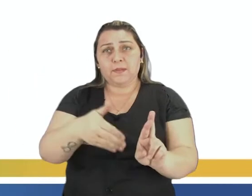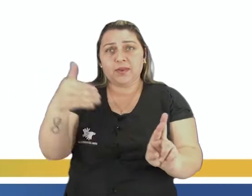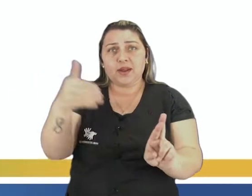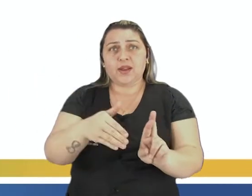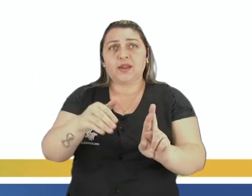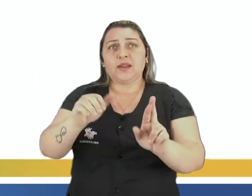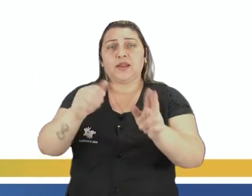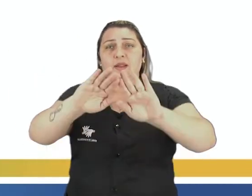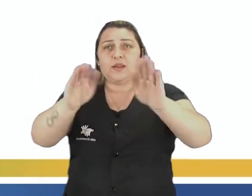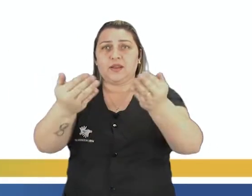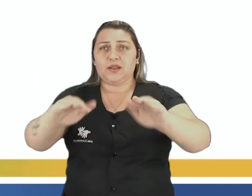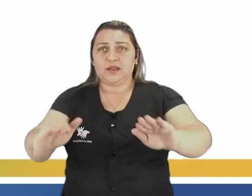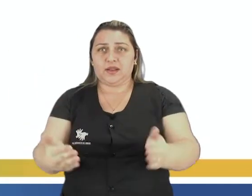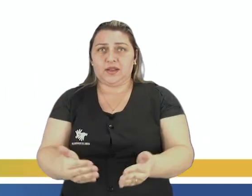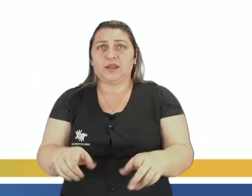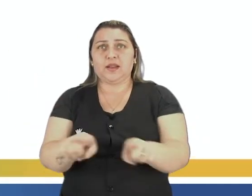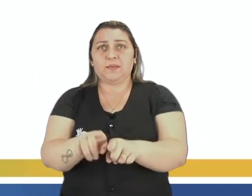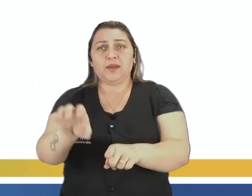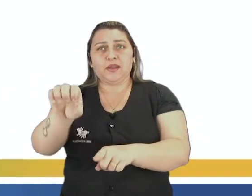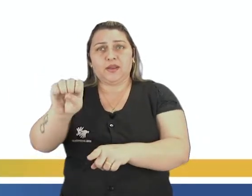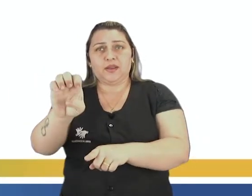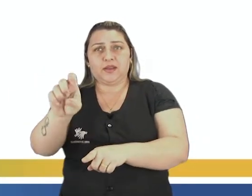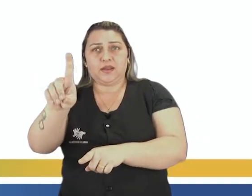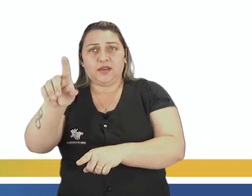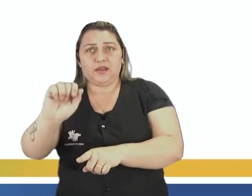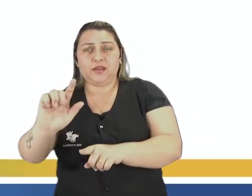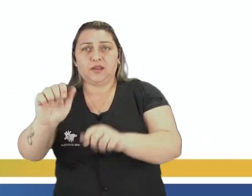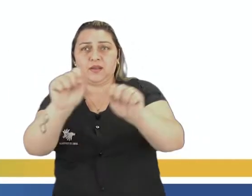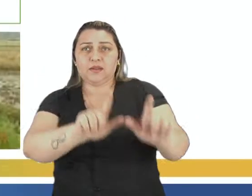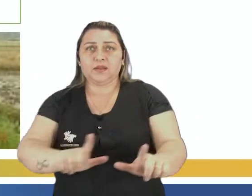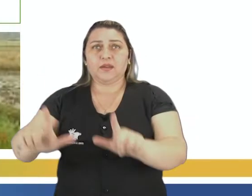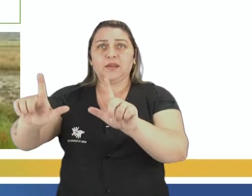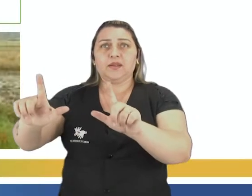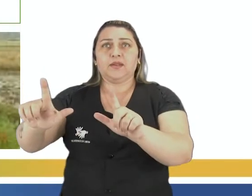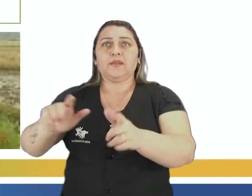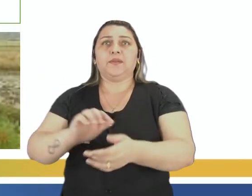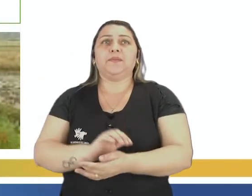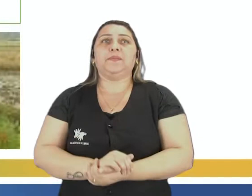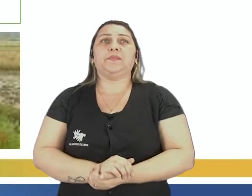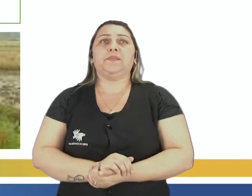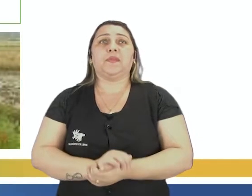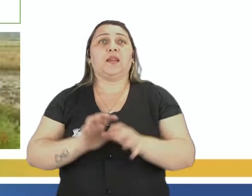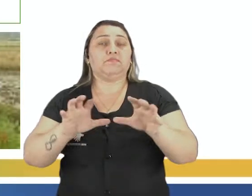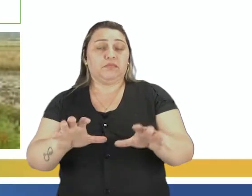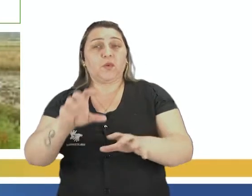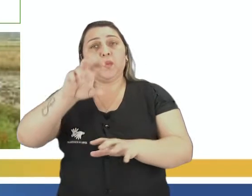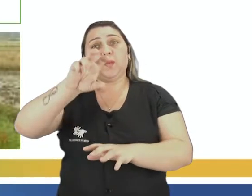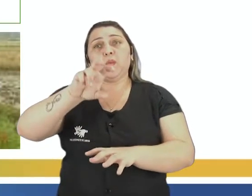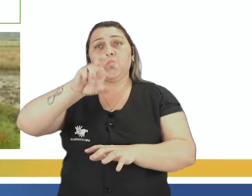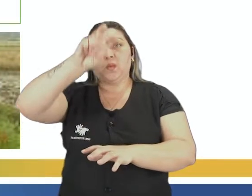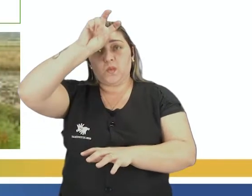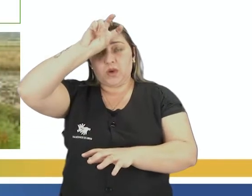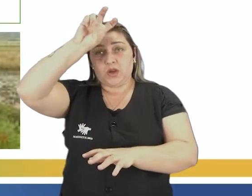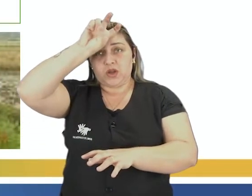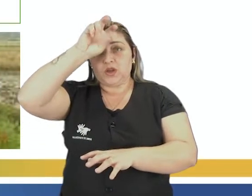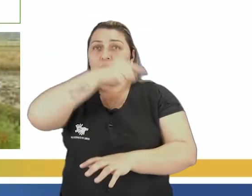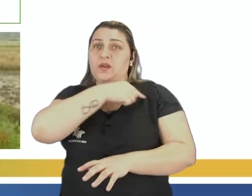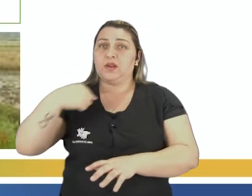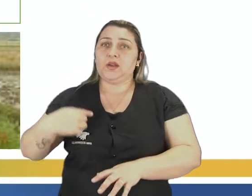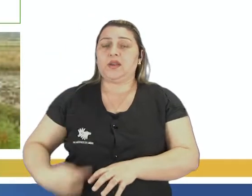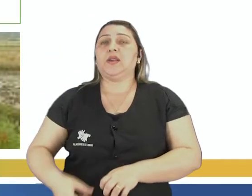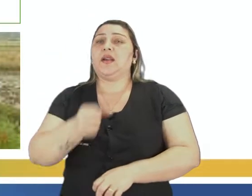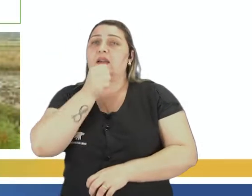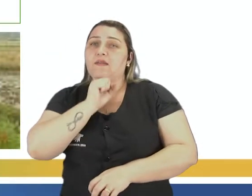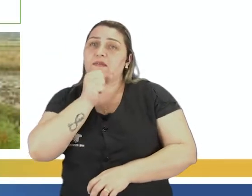da cerâmica e uma representação da seda. Vamos ao próximo slide. Assim como o Egito, a China